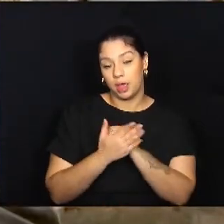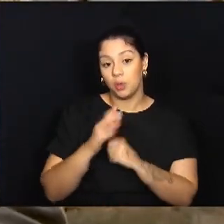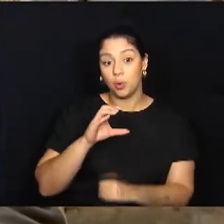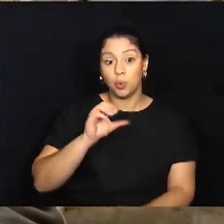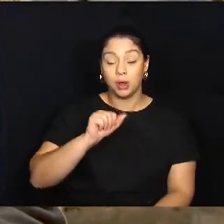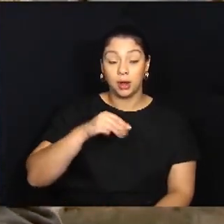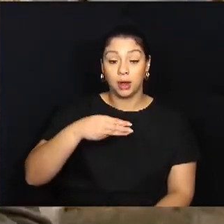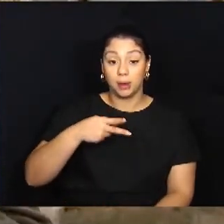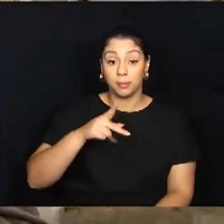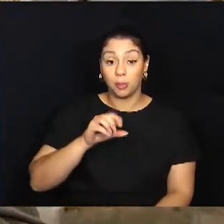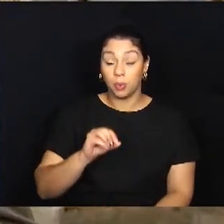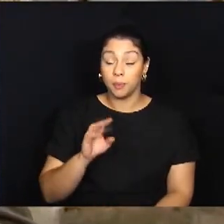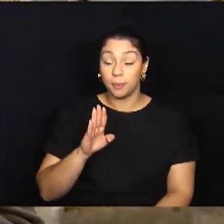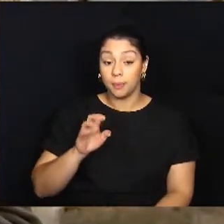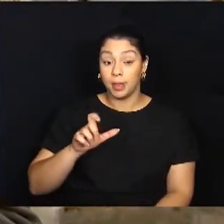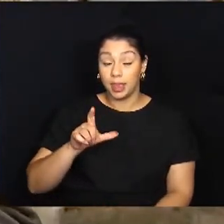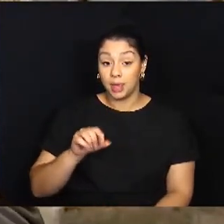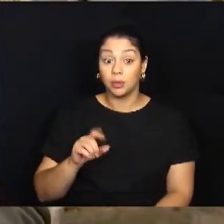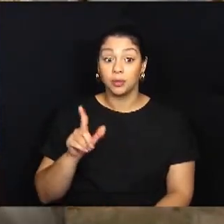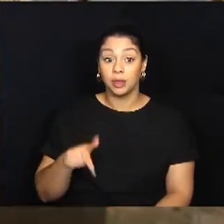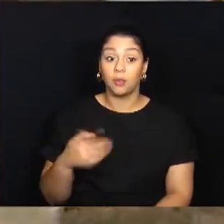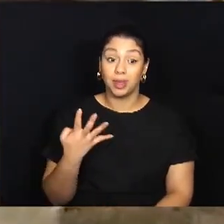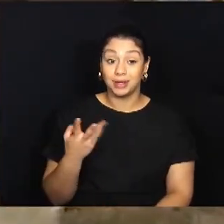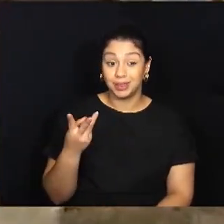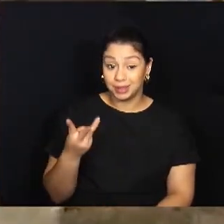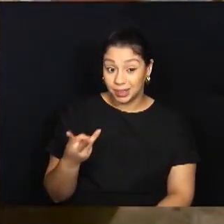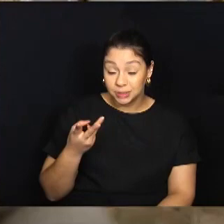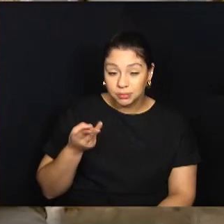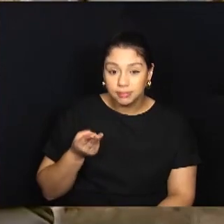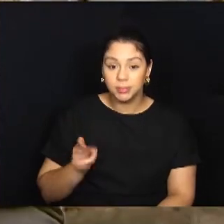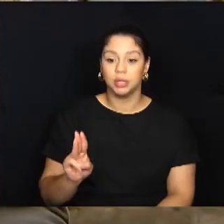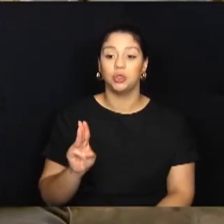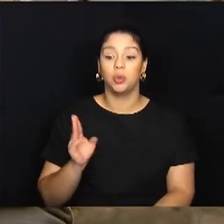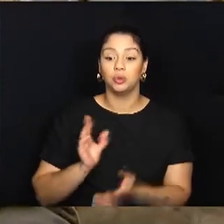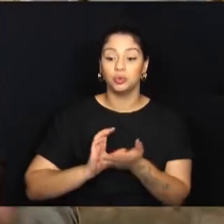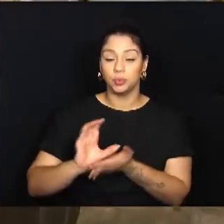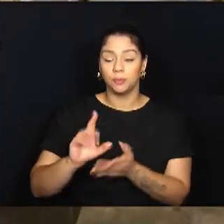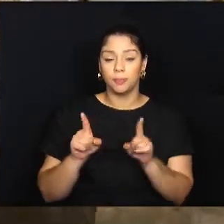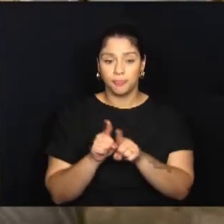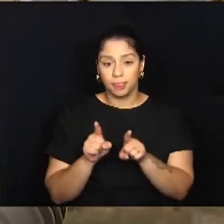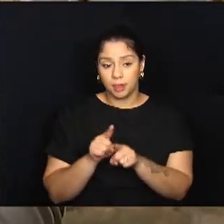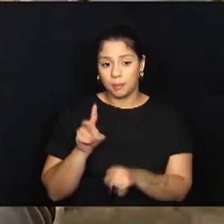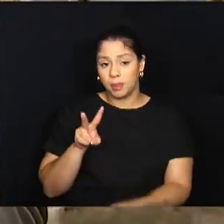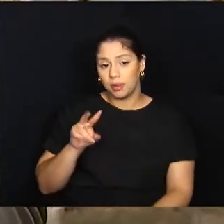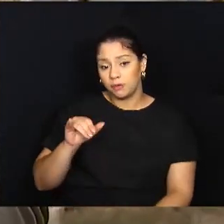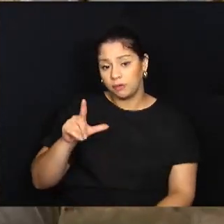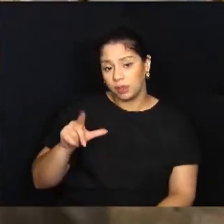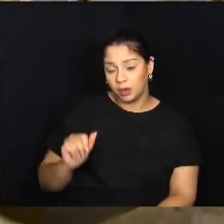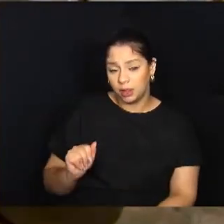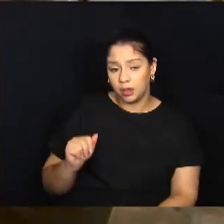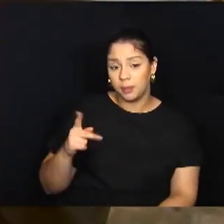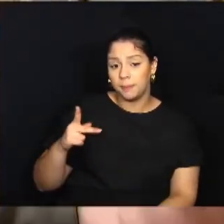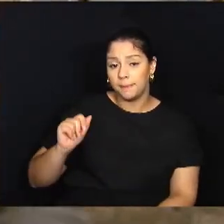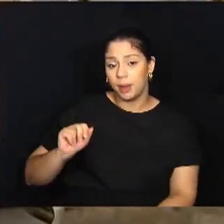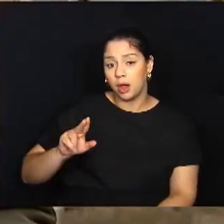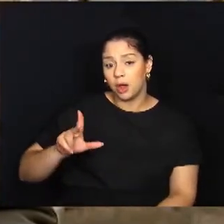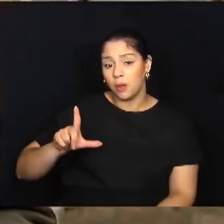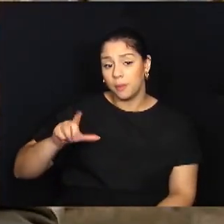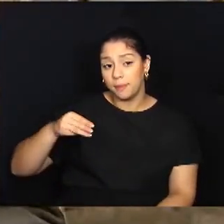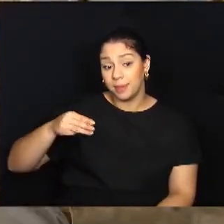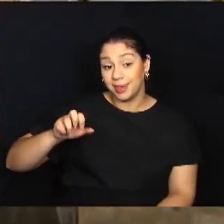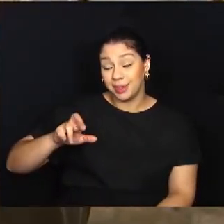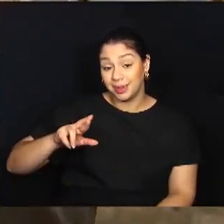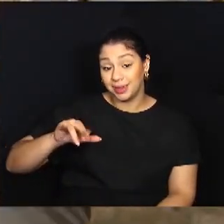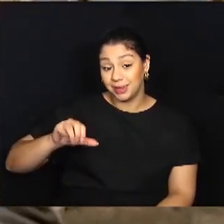são 43 milhões de investimento no Campo Belo, e o caso do Vila Palmeiras, que são 2 bairros muito antigos, que também